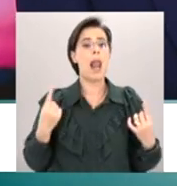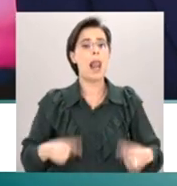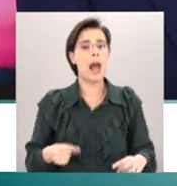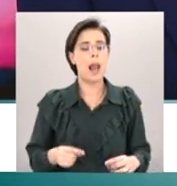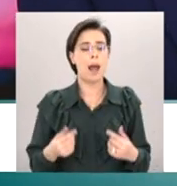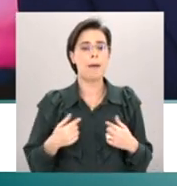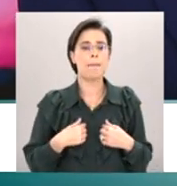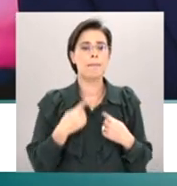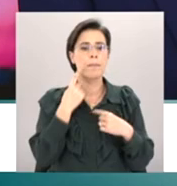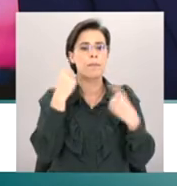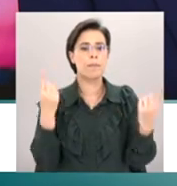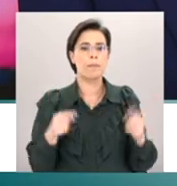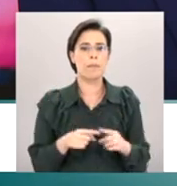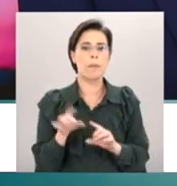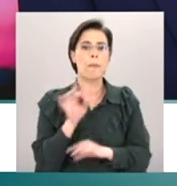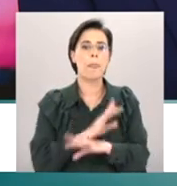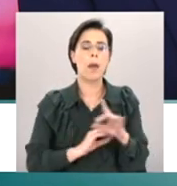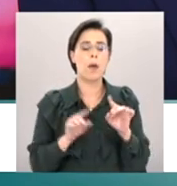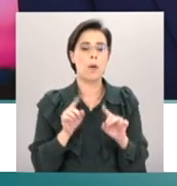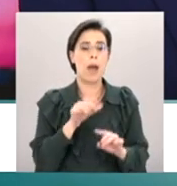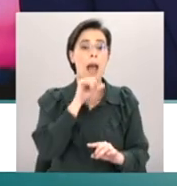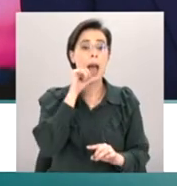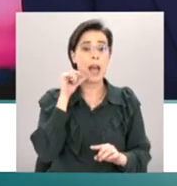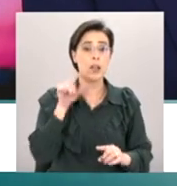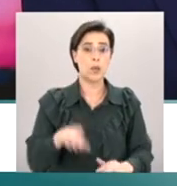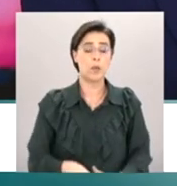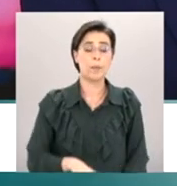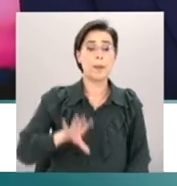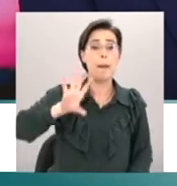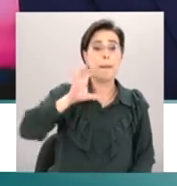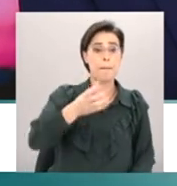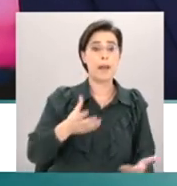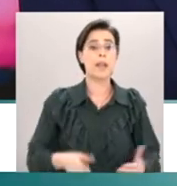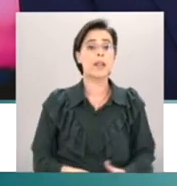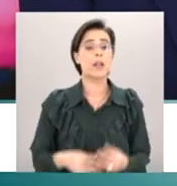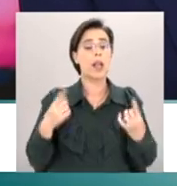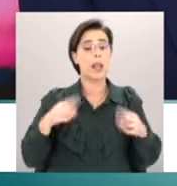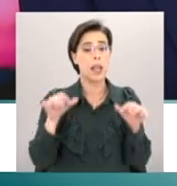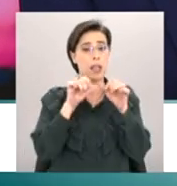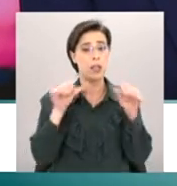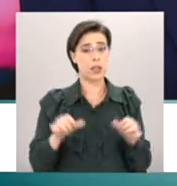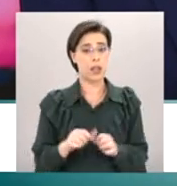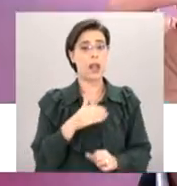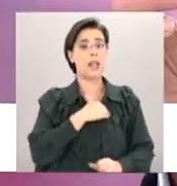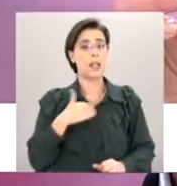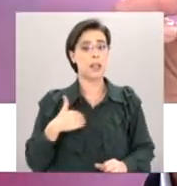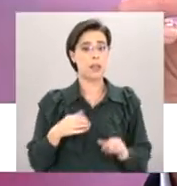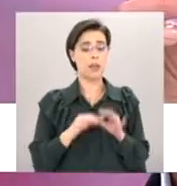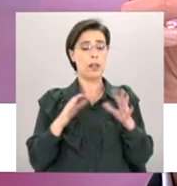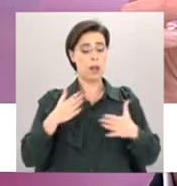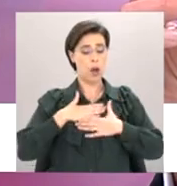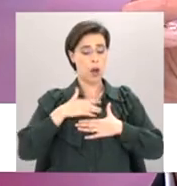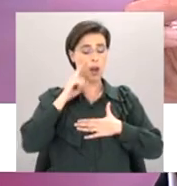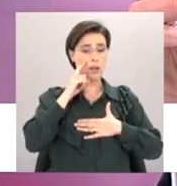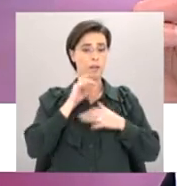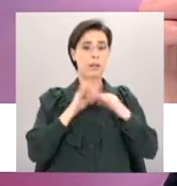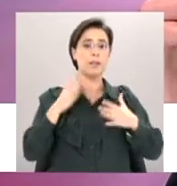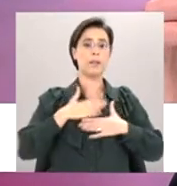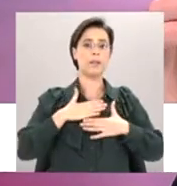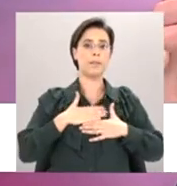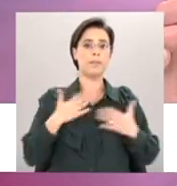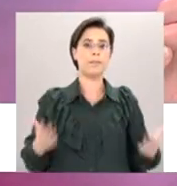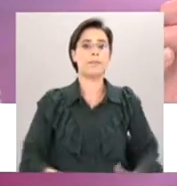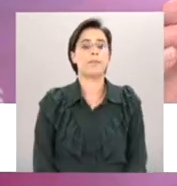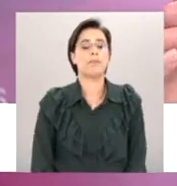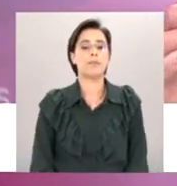Eu trouxe um mapa da Europa onde Azul estão os países que têm sistemas de saúde como aquilo que nós defendemos